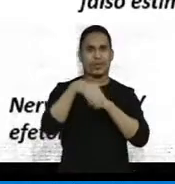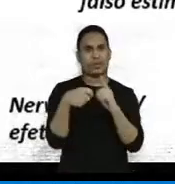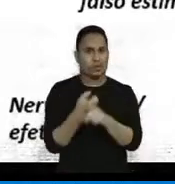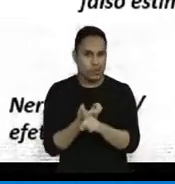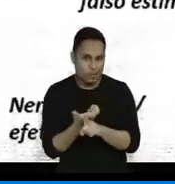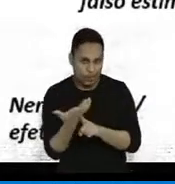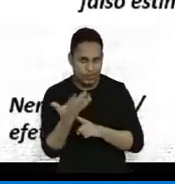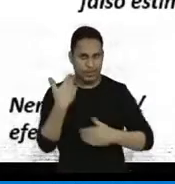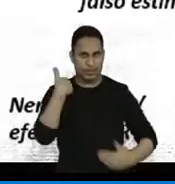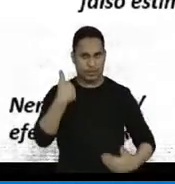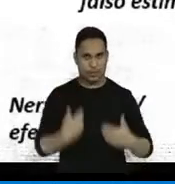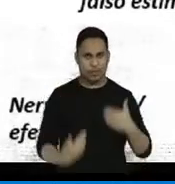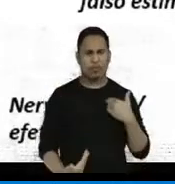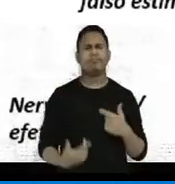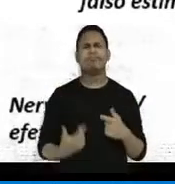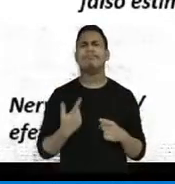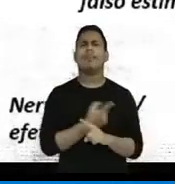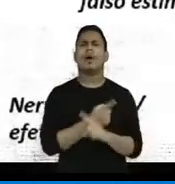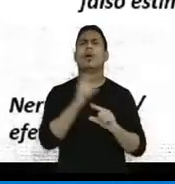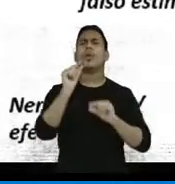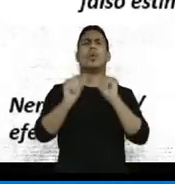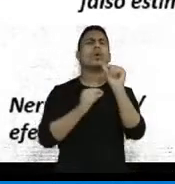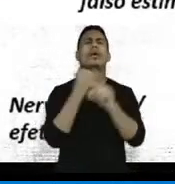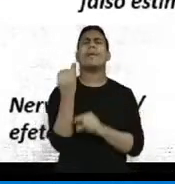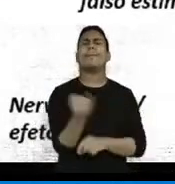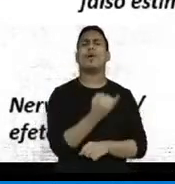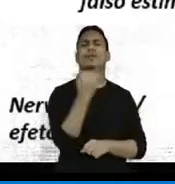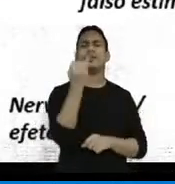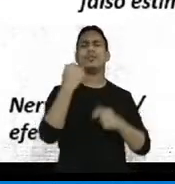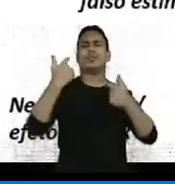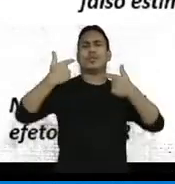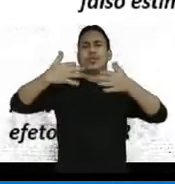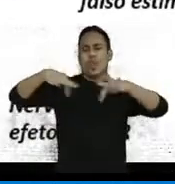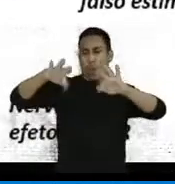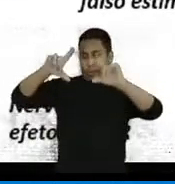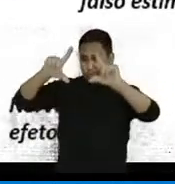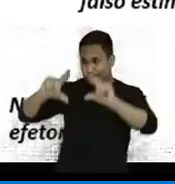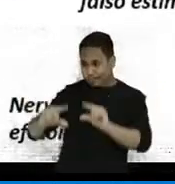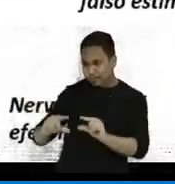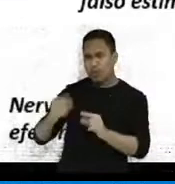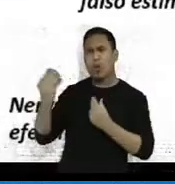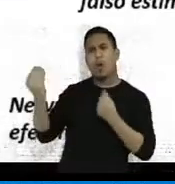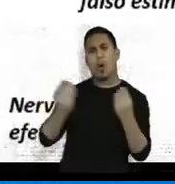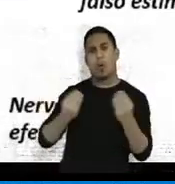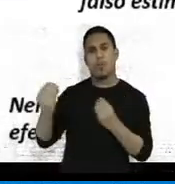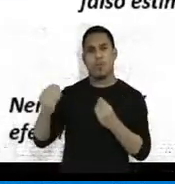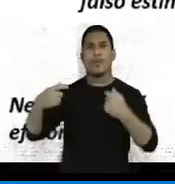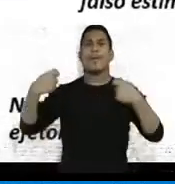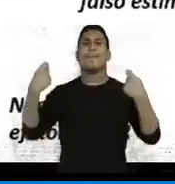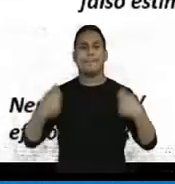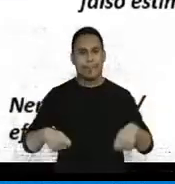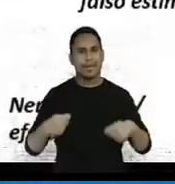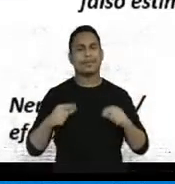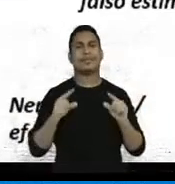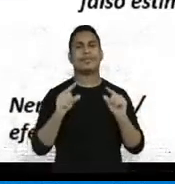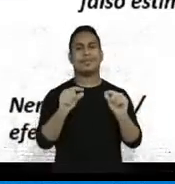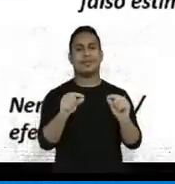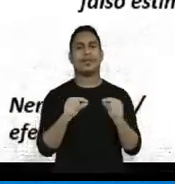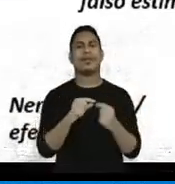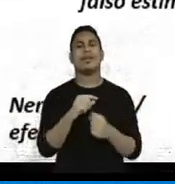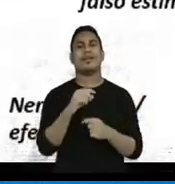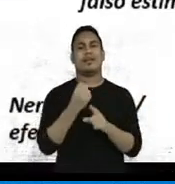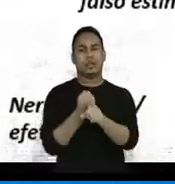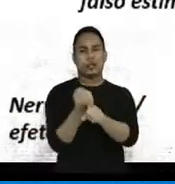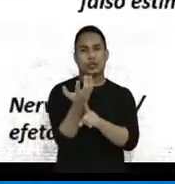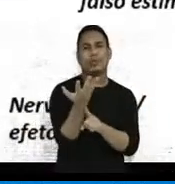gente? A dor é importante que a gente faça uma alteração dessas substâncias que estão no nosso cérebro. E a principal